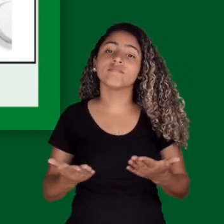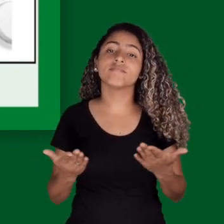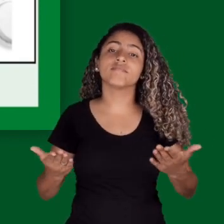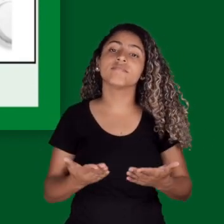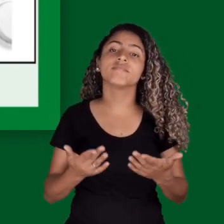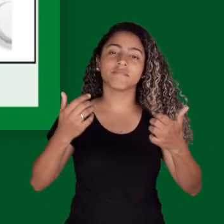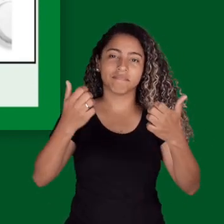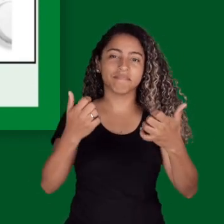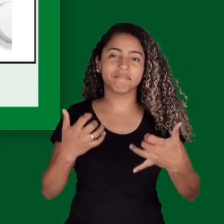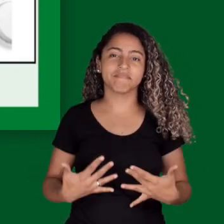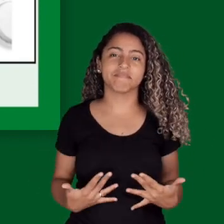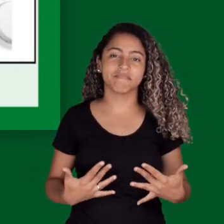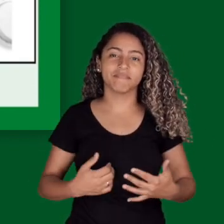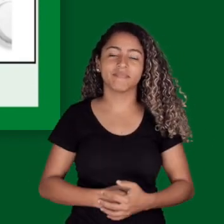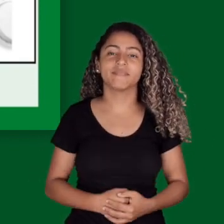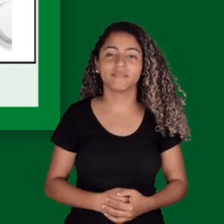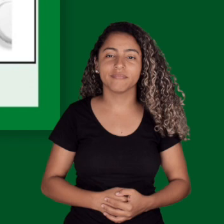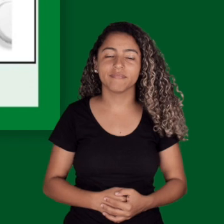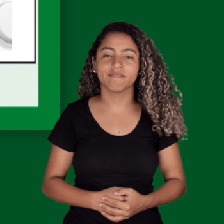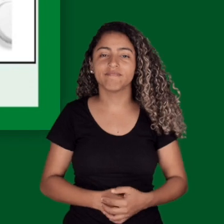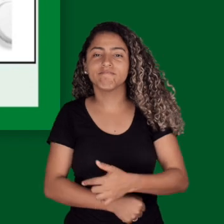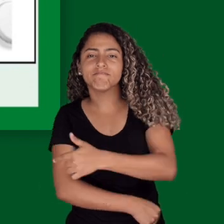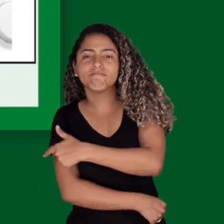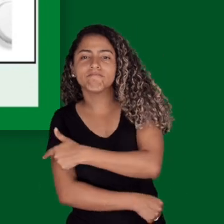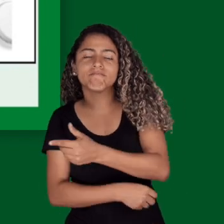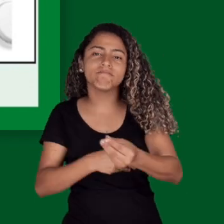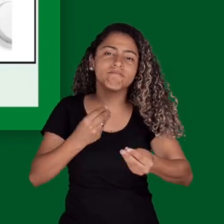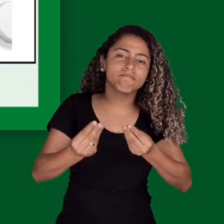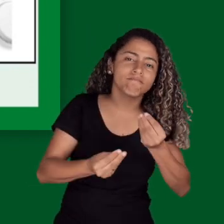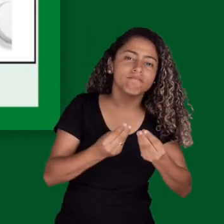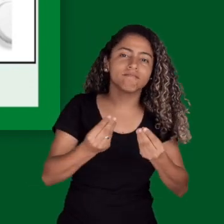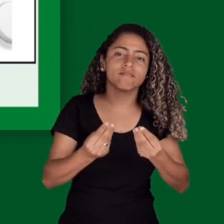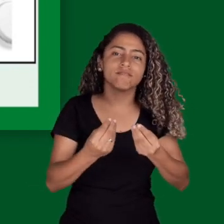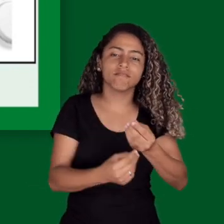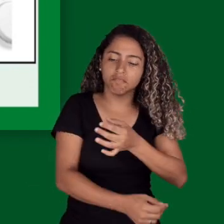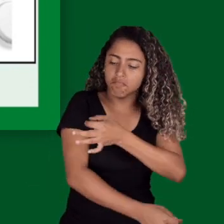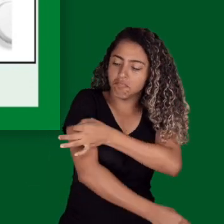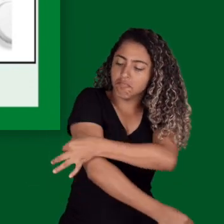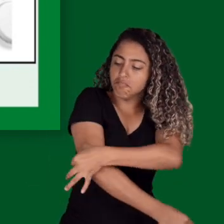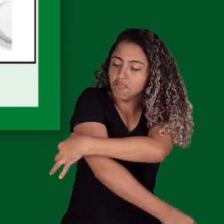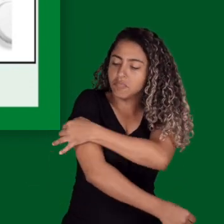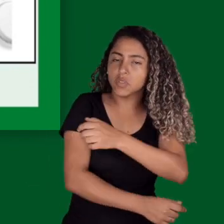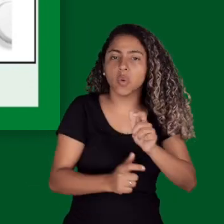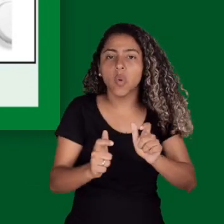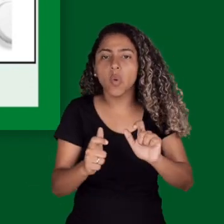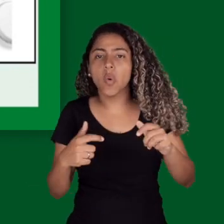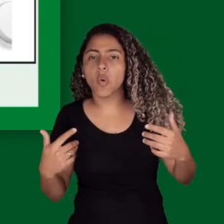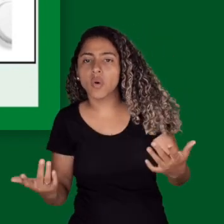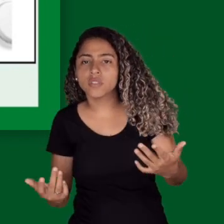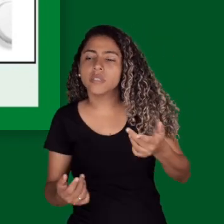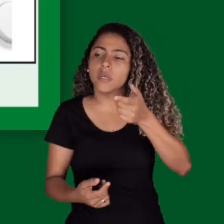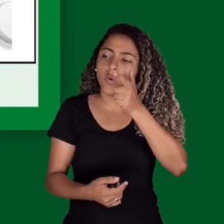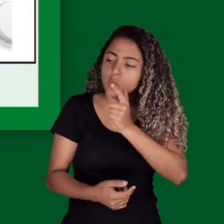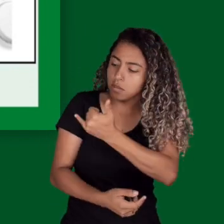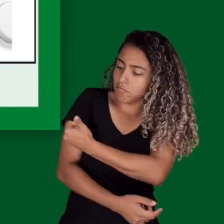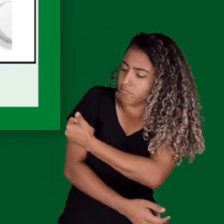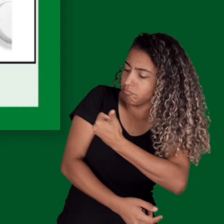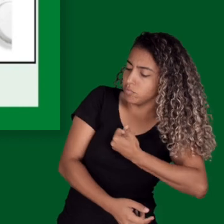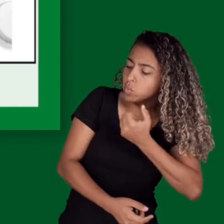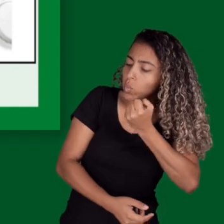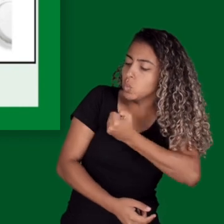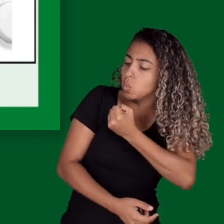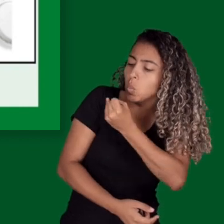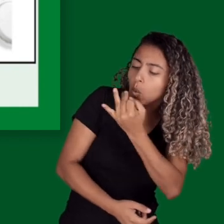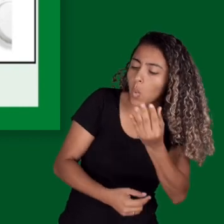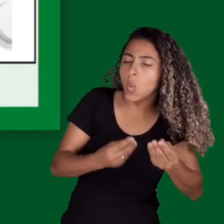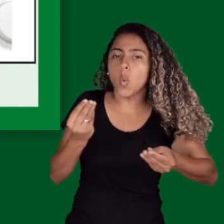vai entender um pouquinho como que funciona esse sensor, como que ele fica no corpo, como a gente obtém o